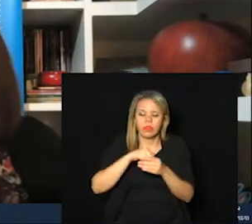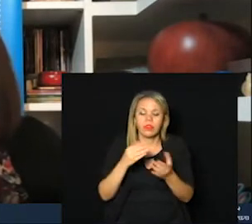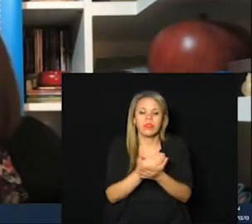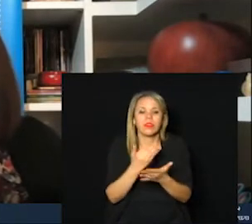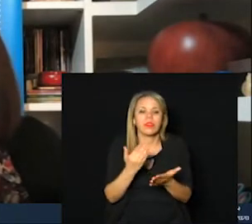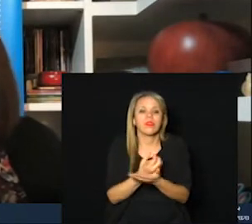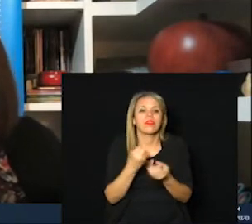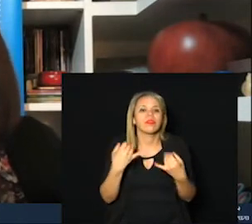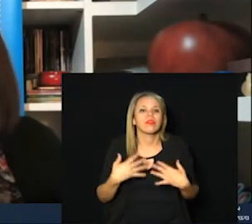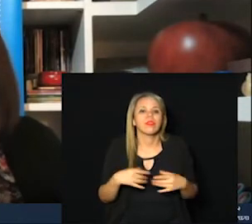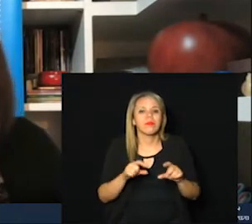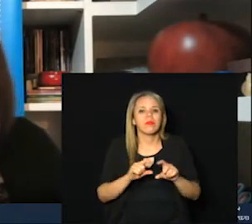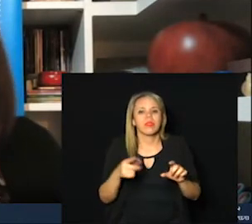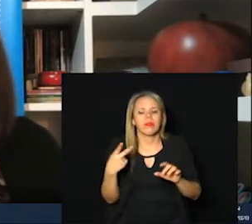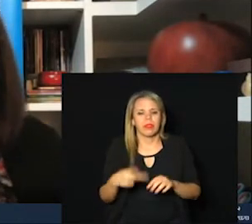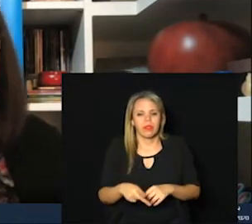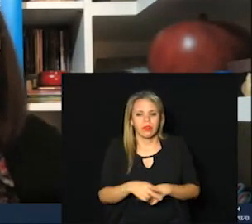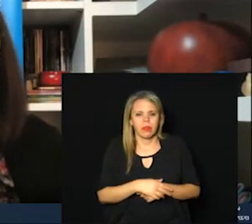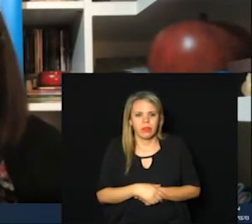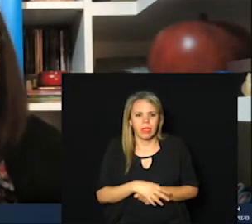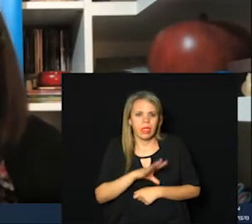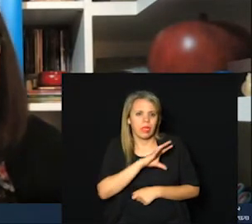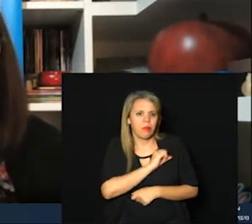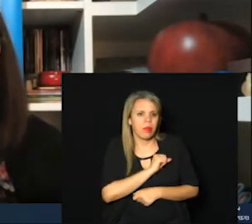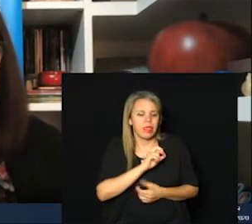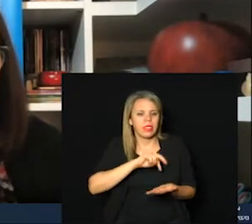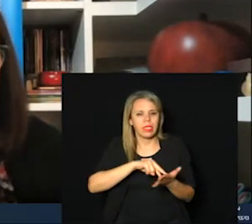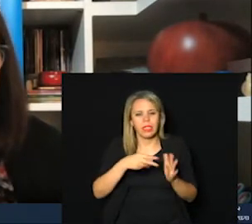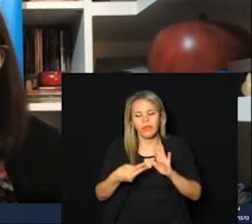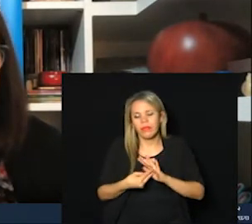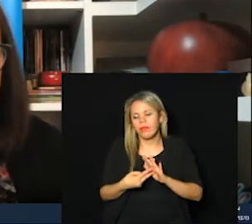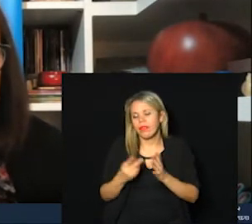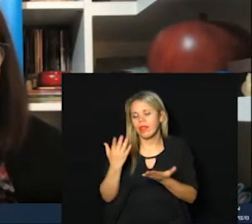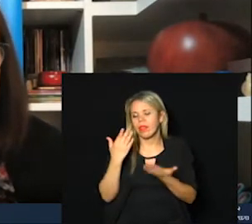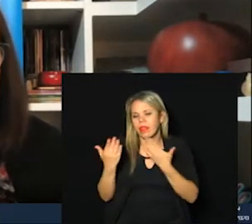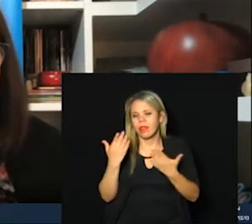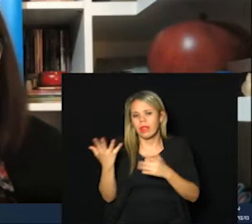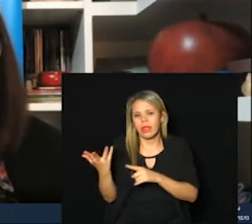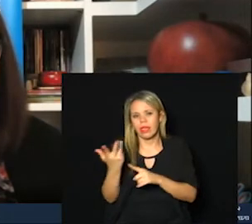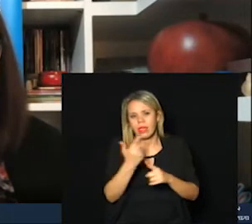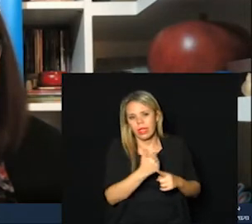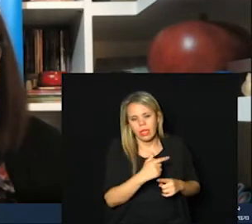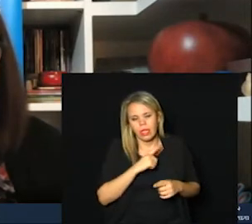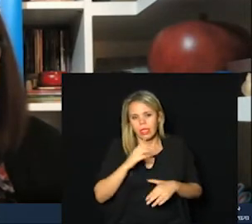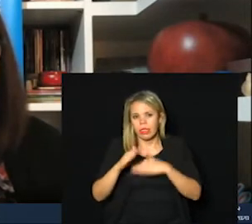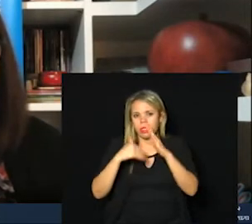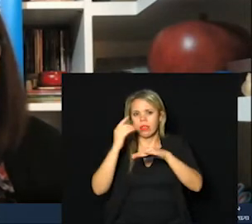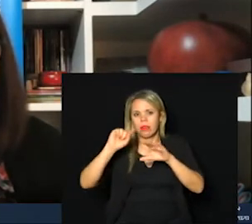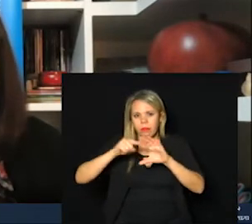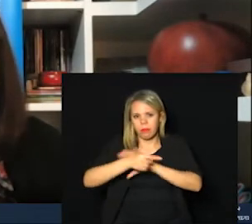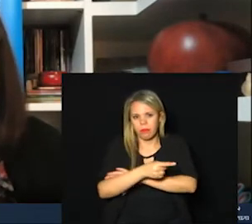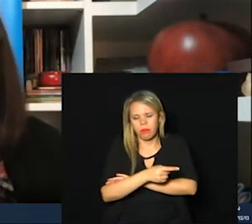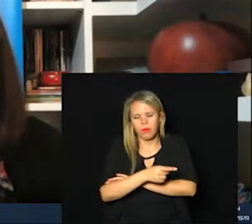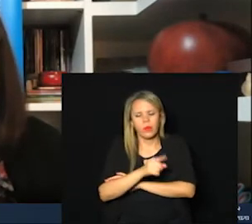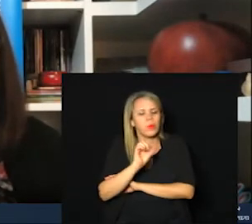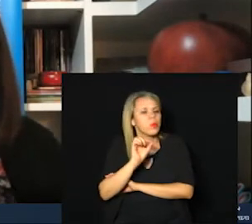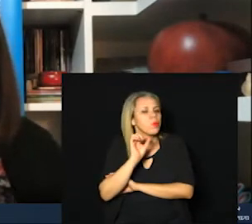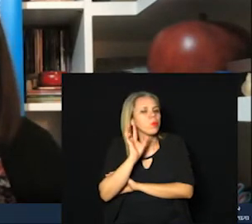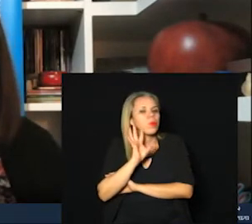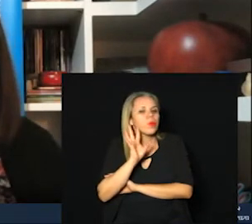explica, palavras dela. Amar é uma arte que pretende que se vá além do simpático,